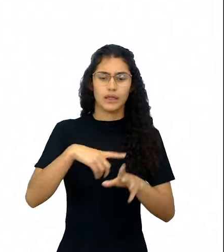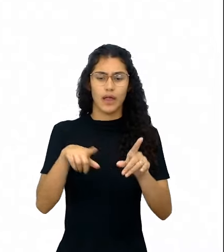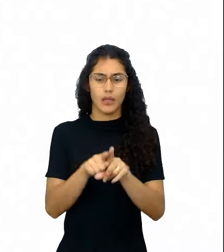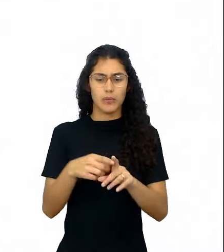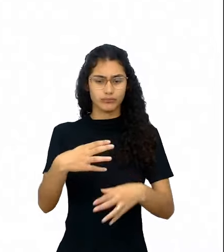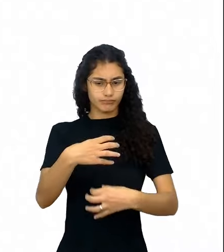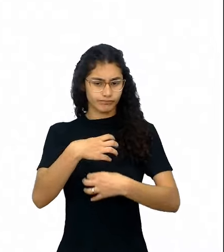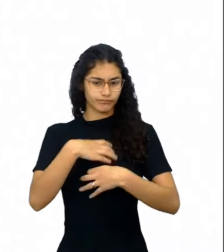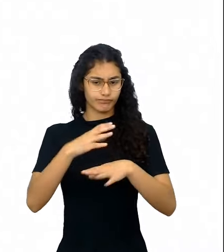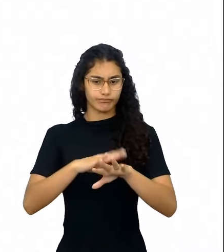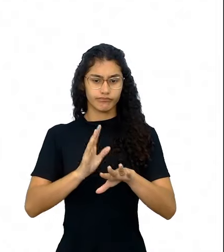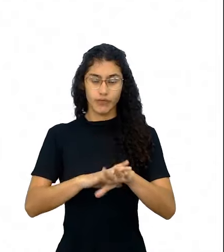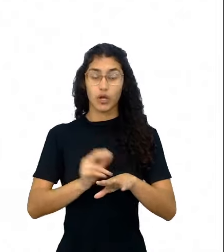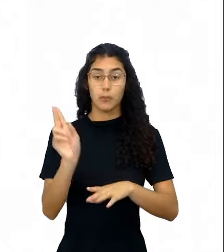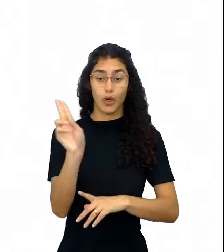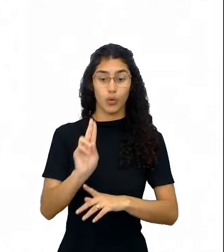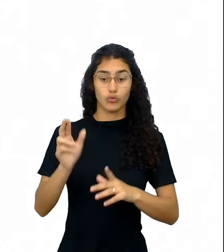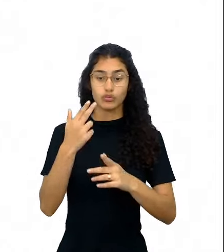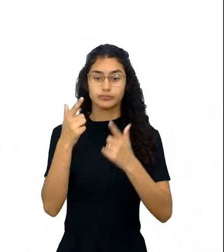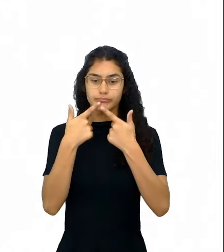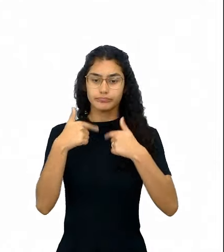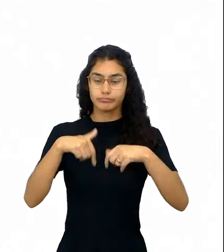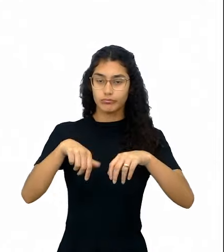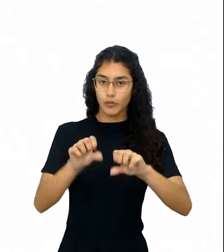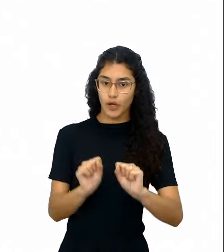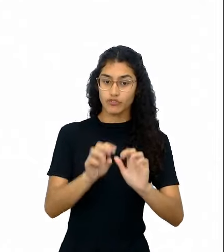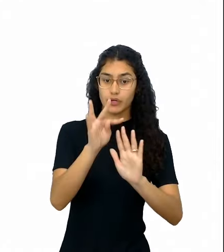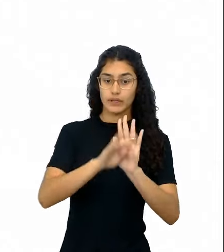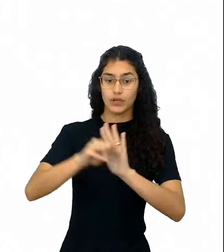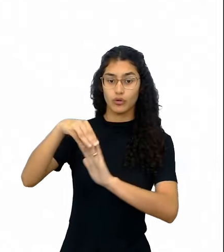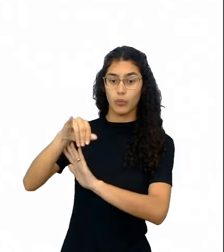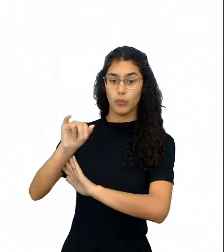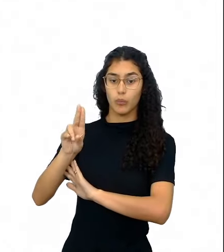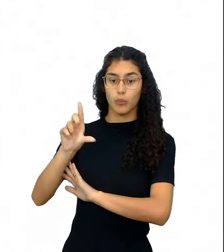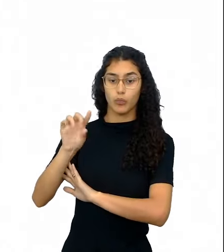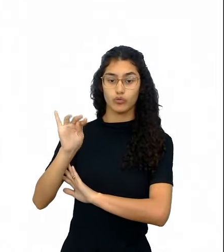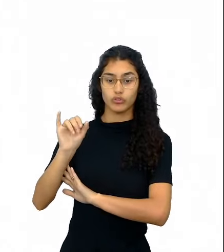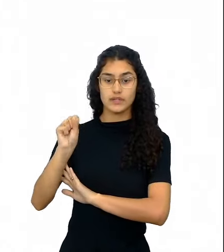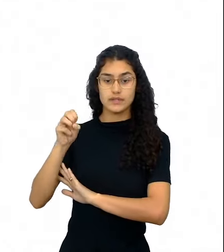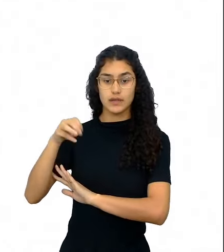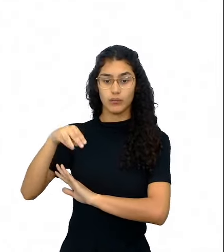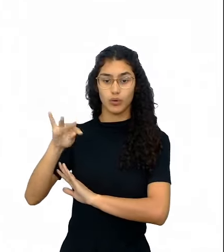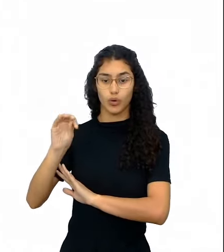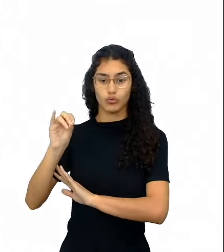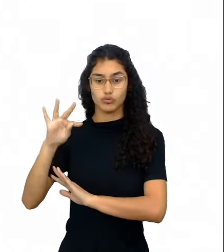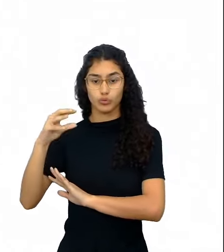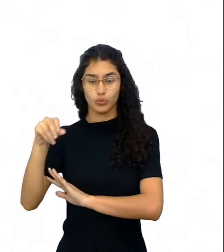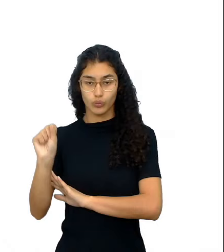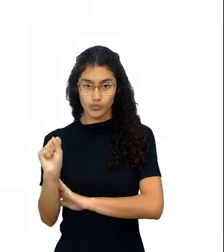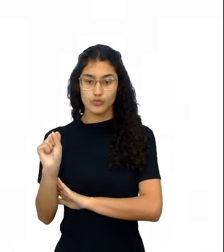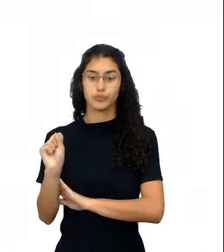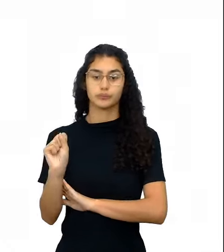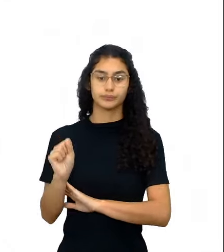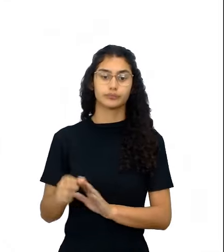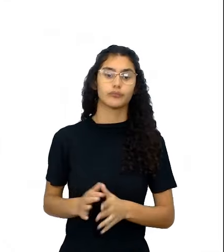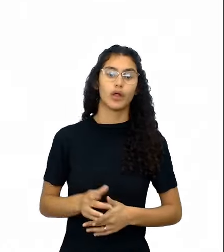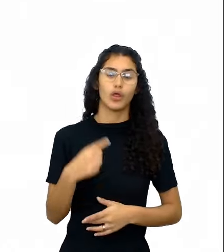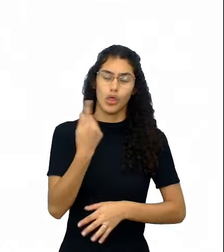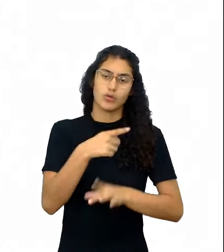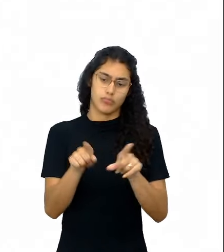sentidos produzidos pelos usos de figuras de linguagem em textos multissemióticos, que eles consomem diariamente, né? Nós